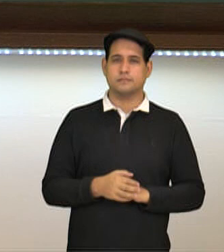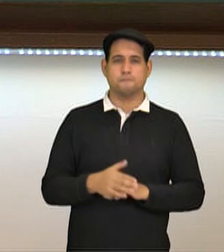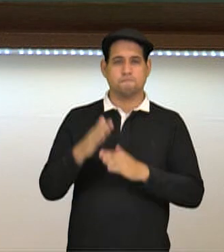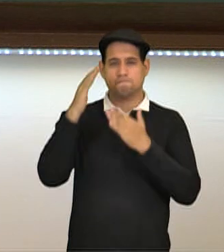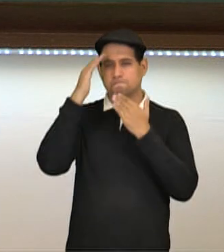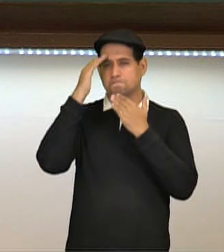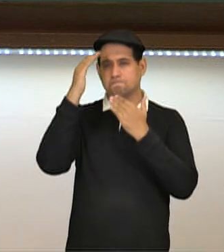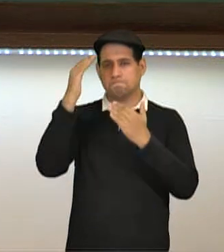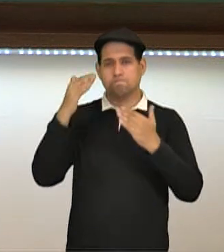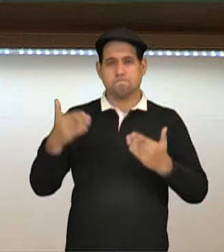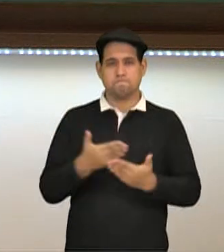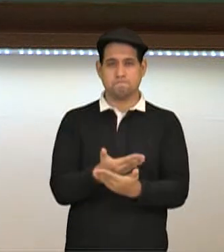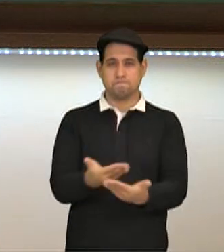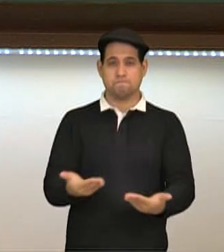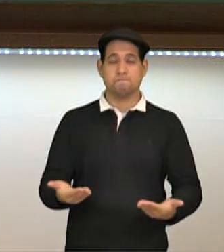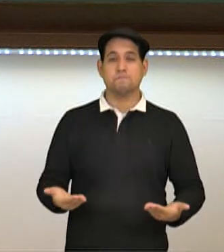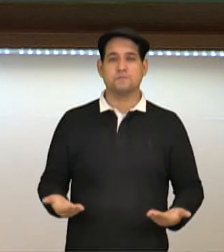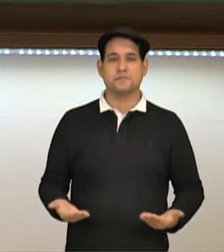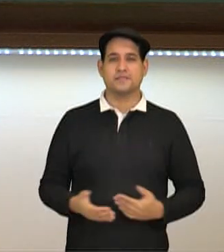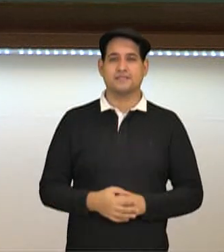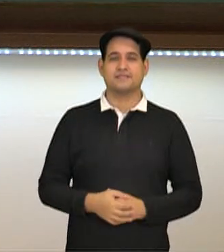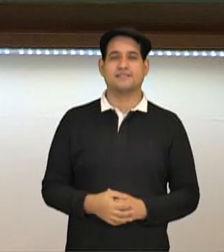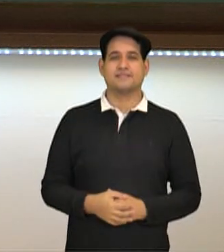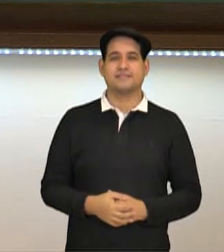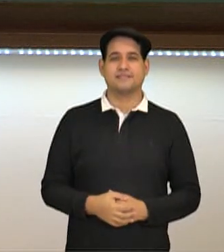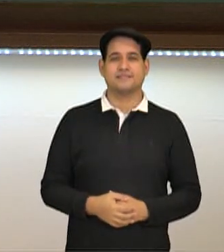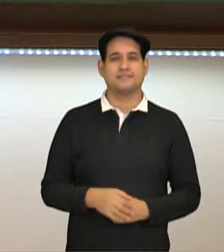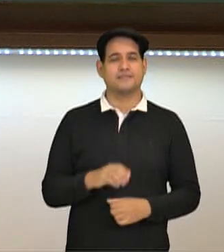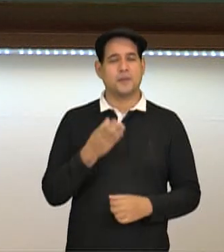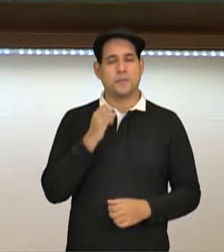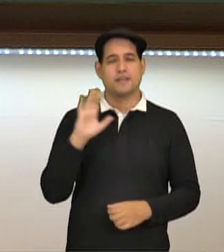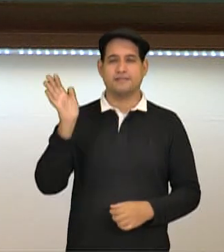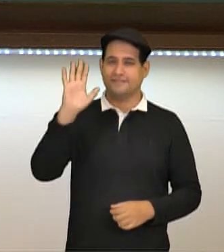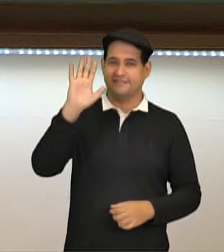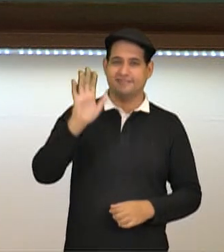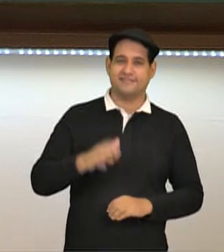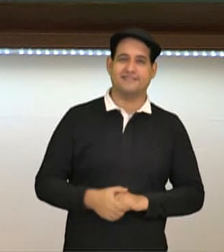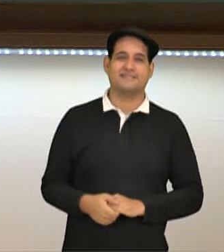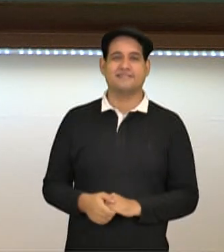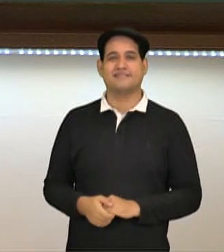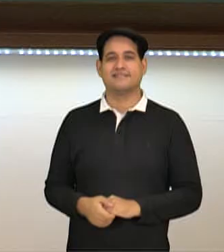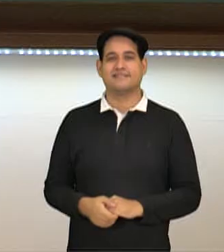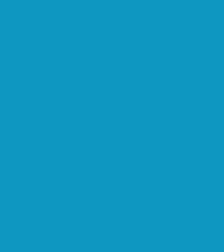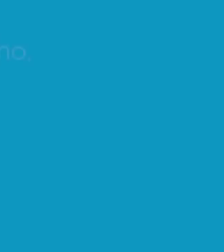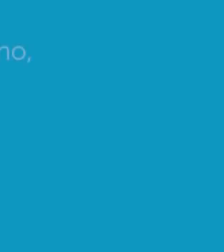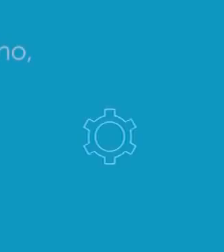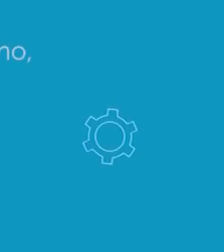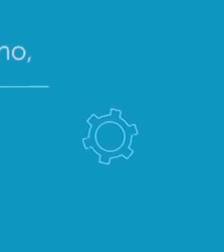Agradeço muito a participação de todos e fiquem bem, até o próximo vídeo.